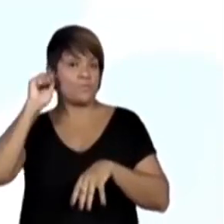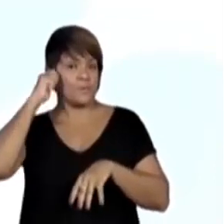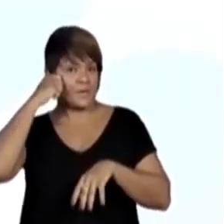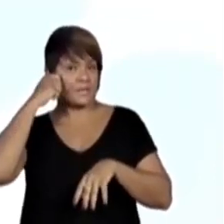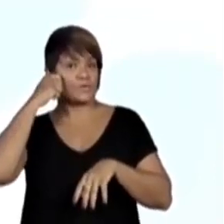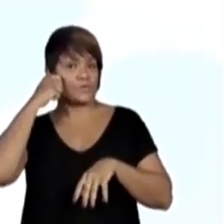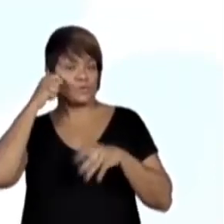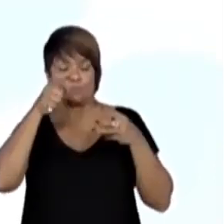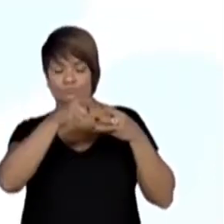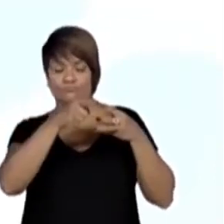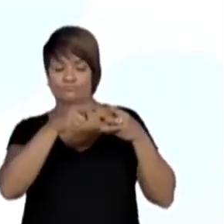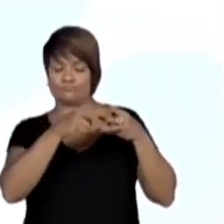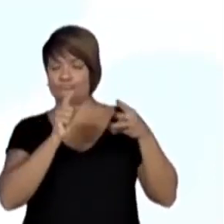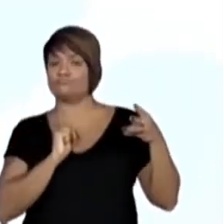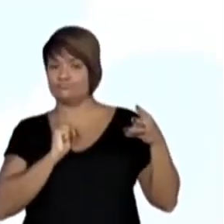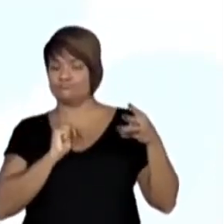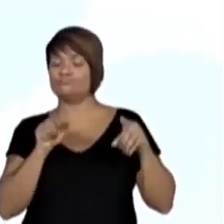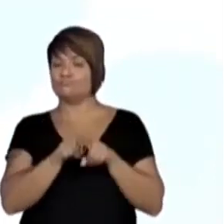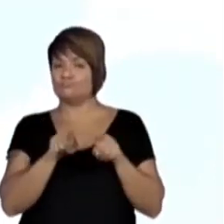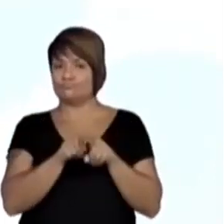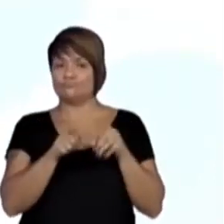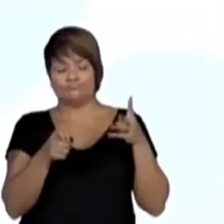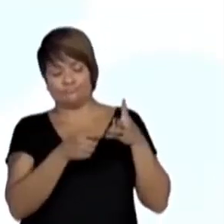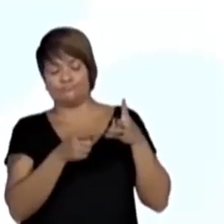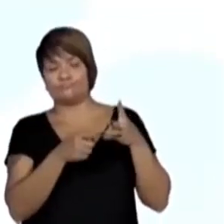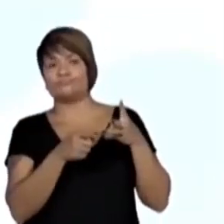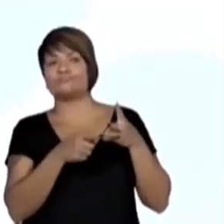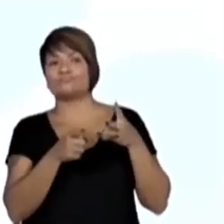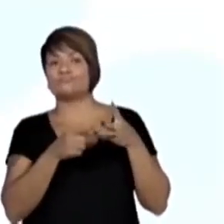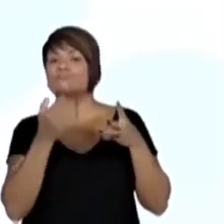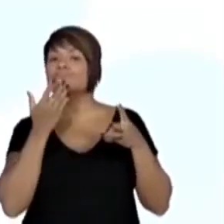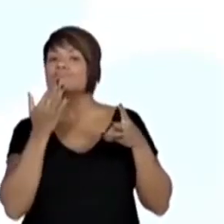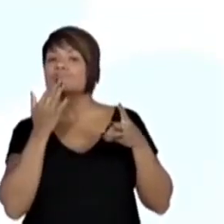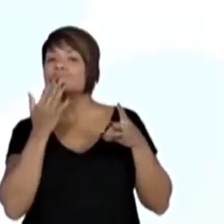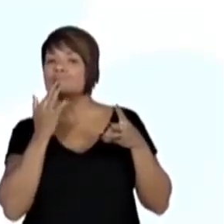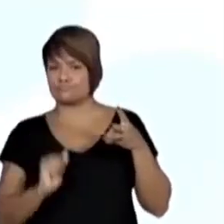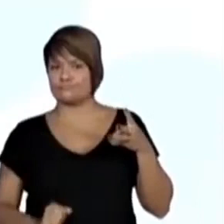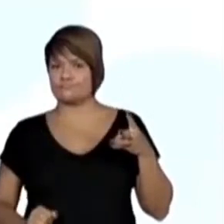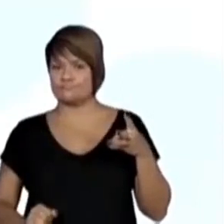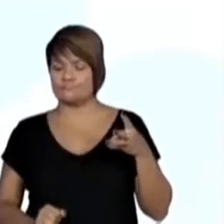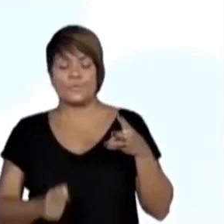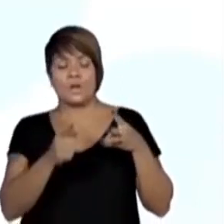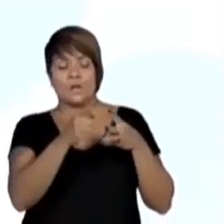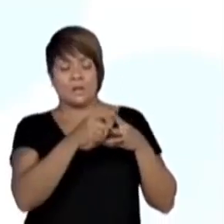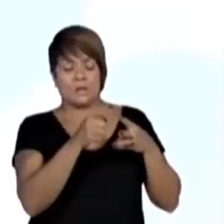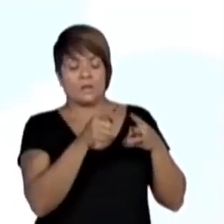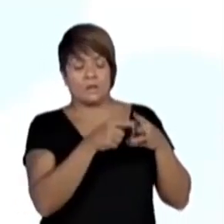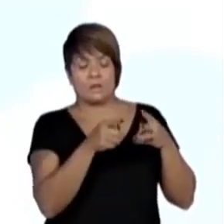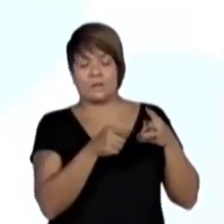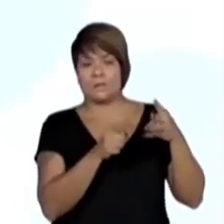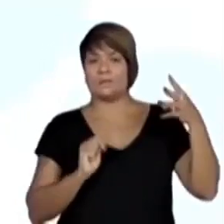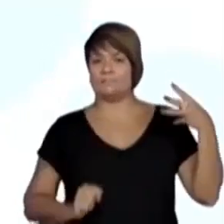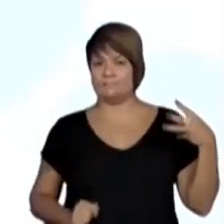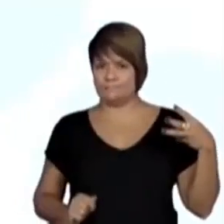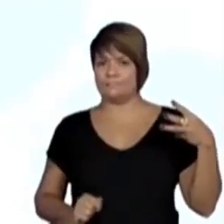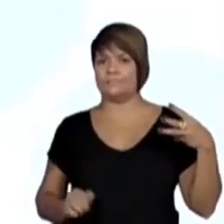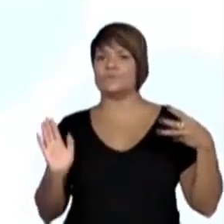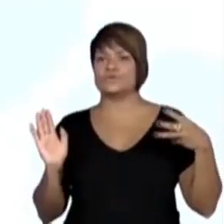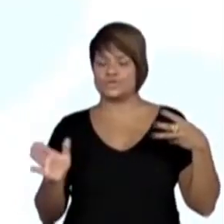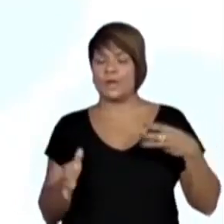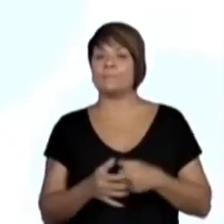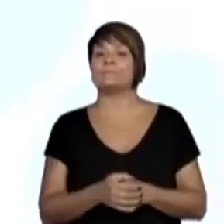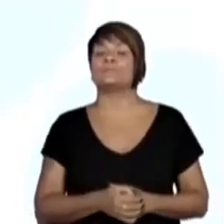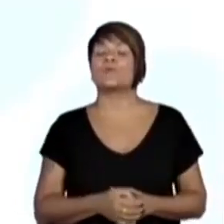é um tecido marrom ou preto. Exato. E o terceiro é um pedaço de tecido colorido. Então, 1, 2 e 3. A professora já até